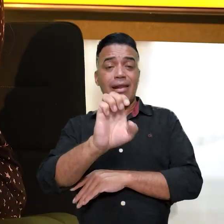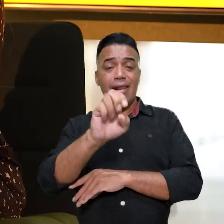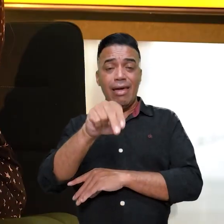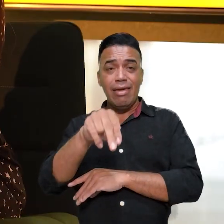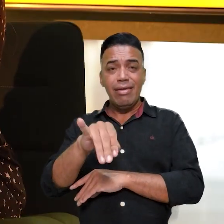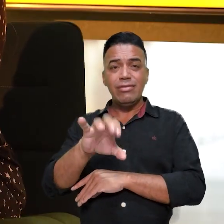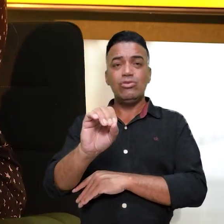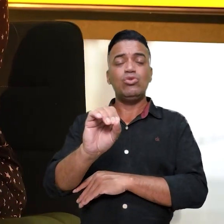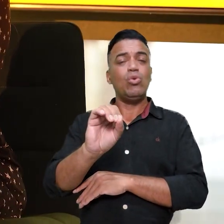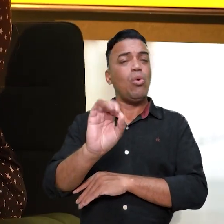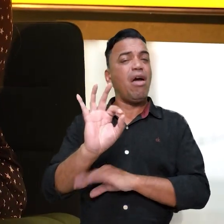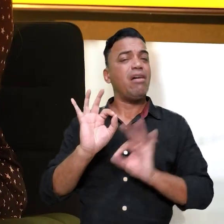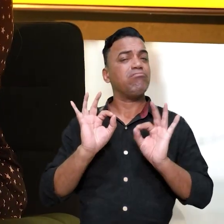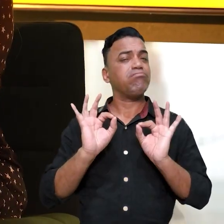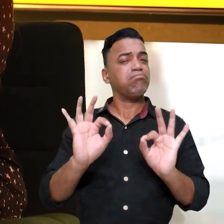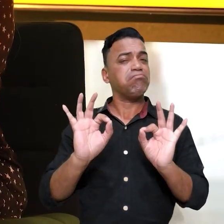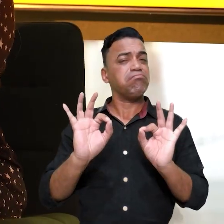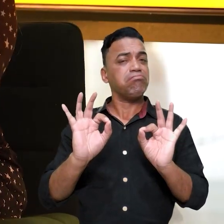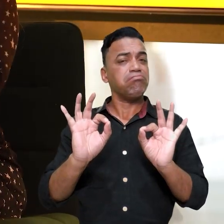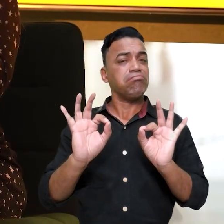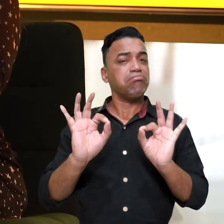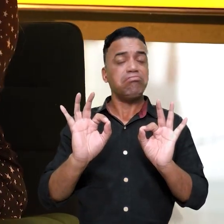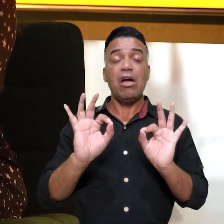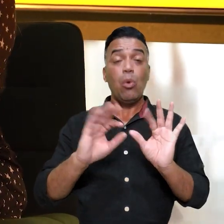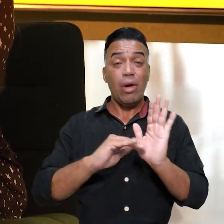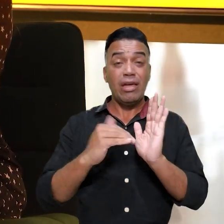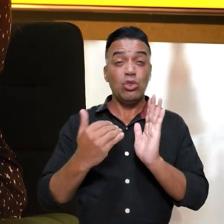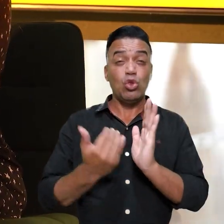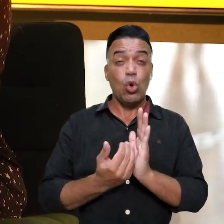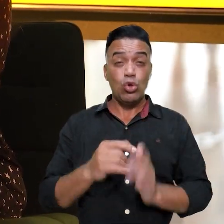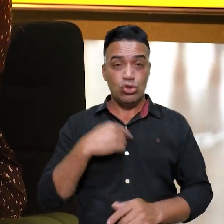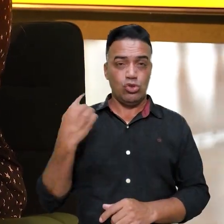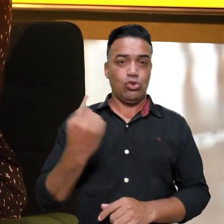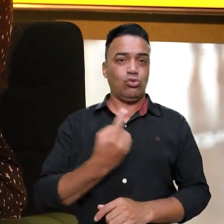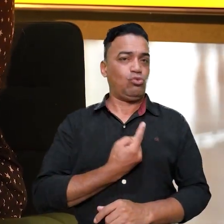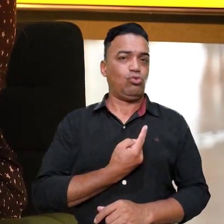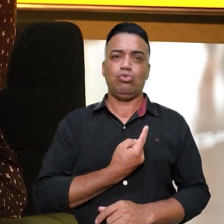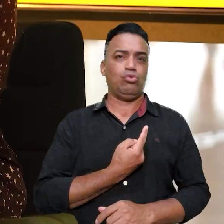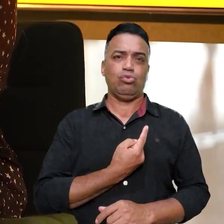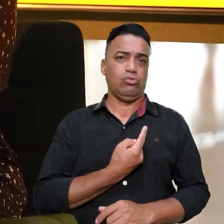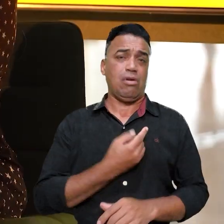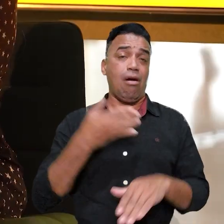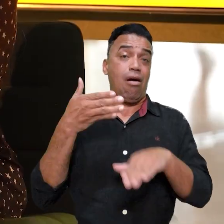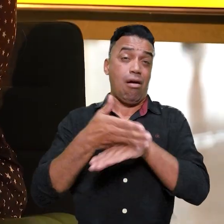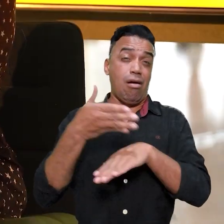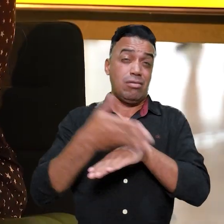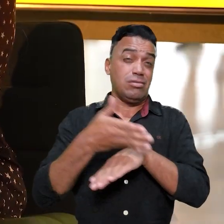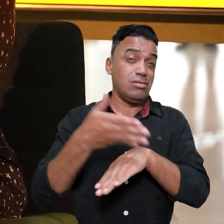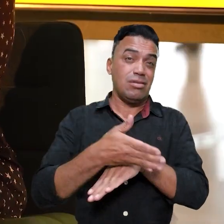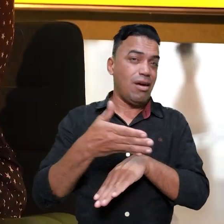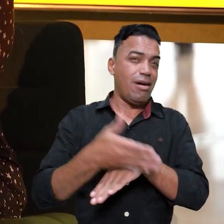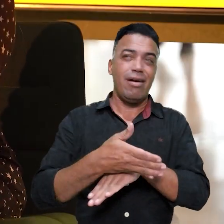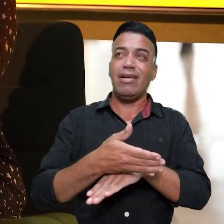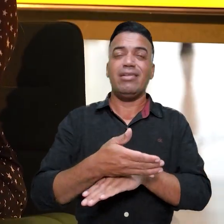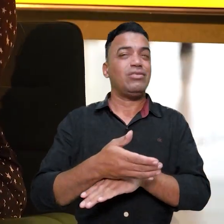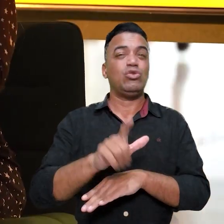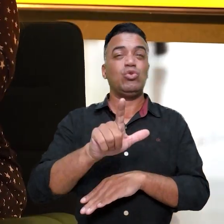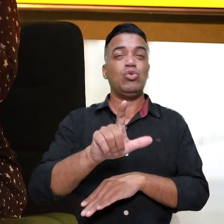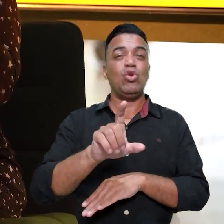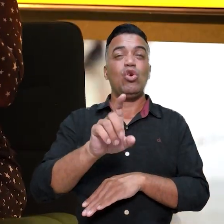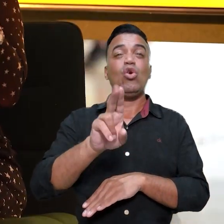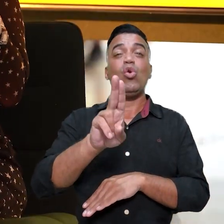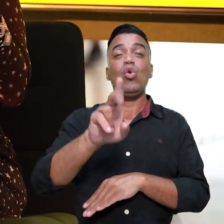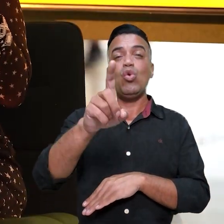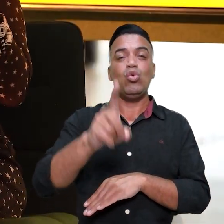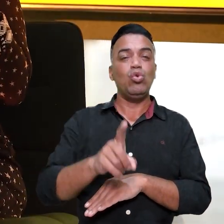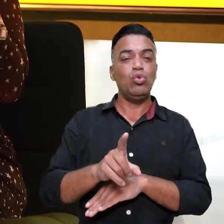luxos. São luxos. Não é todos nós que temos acesso a esses luxos ou